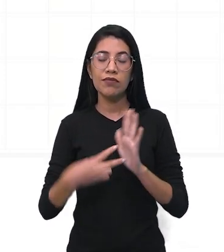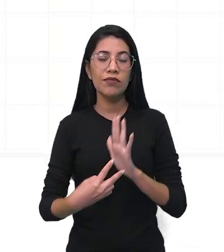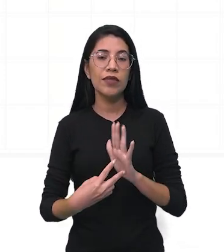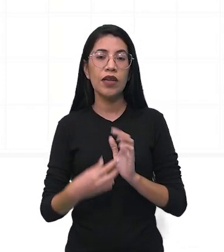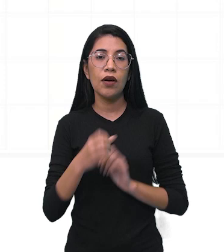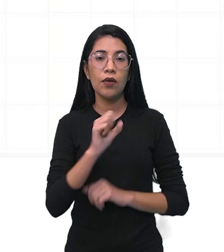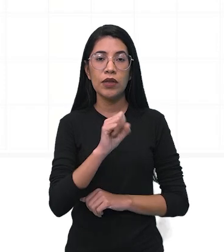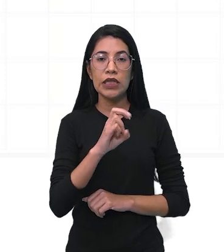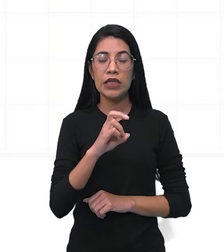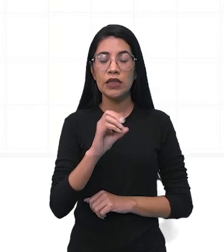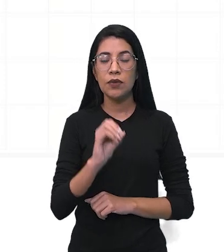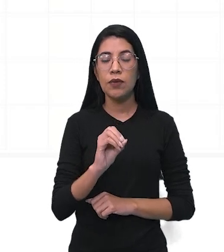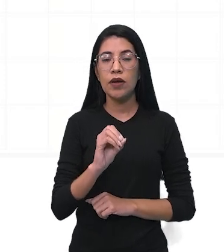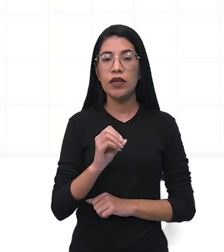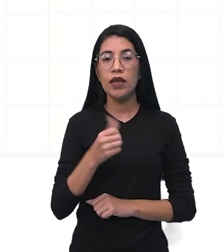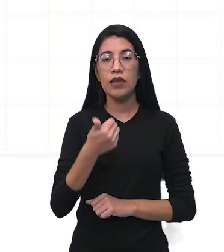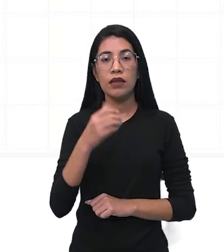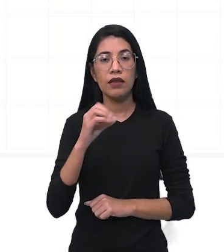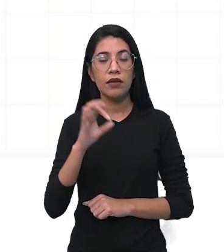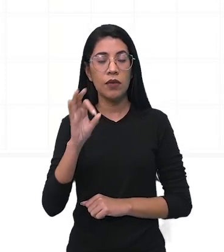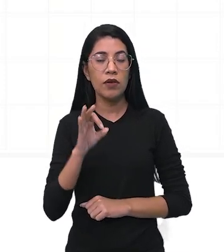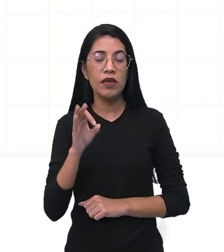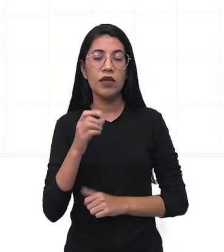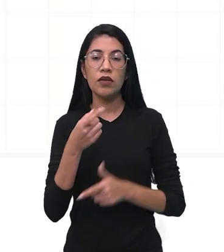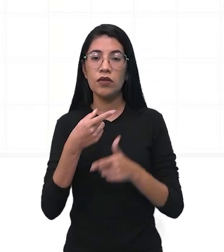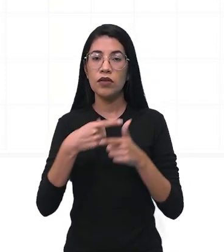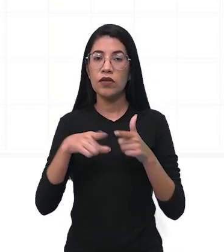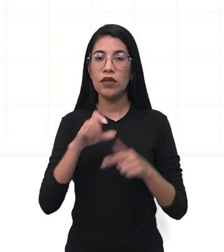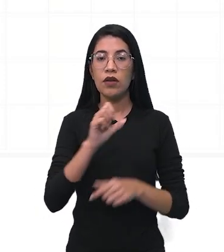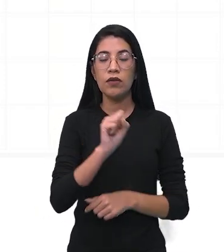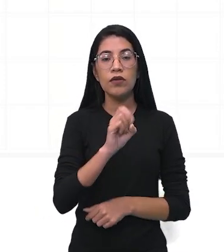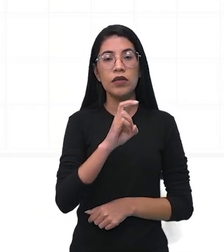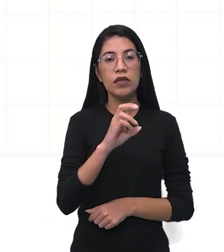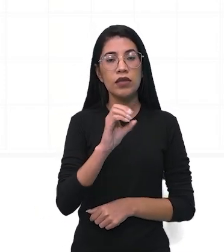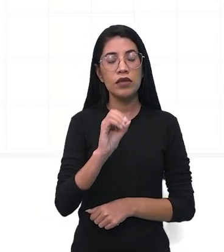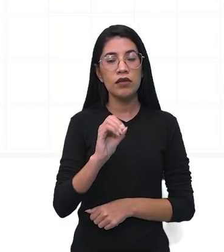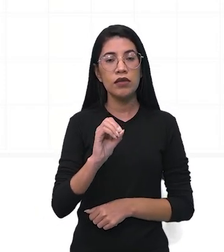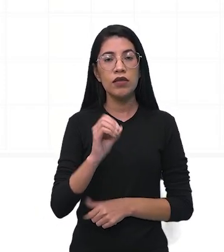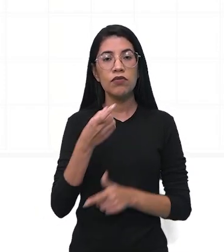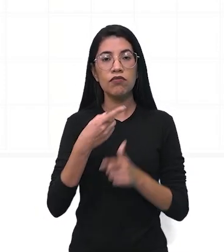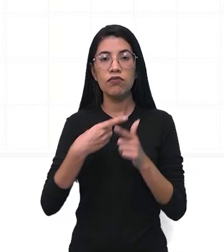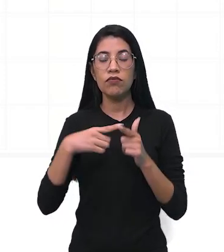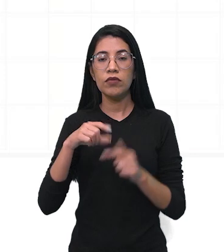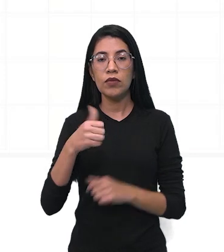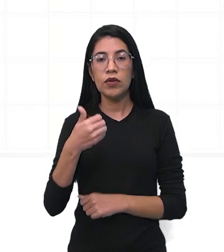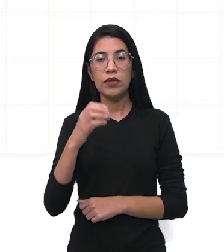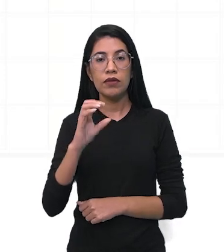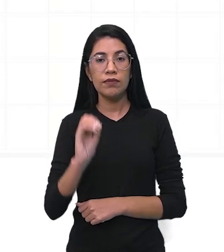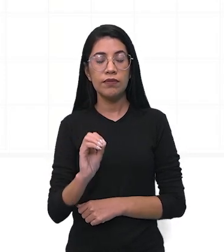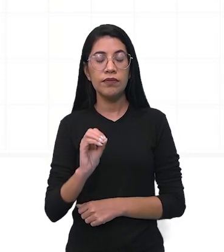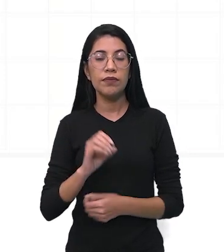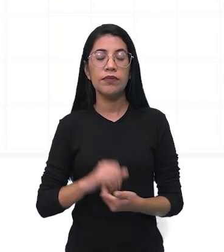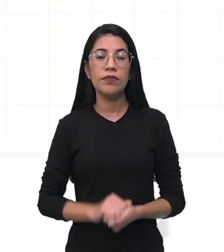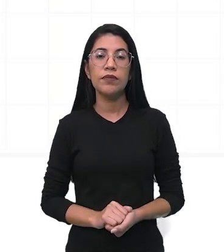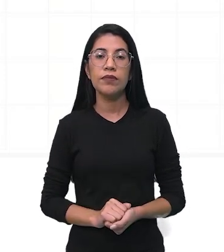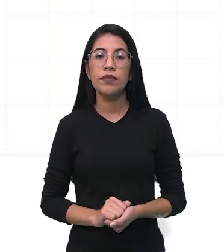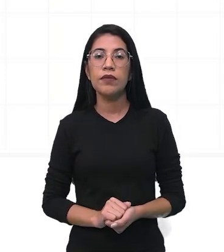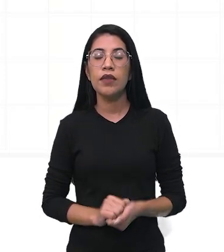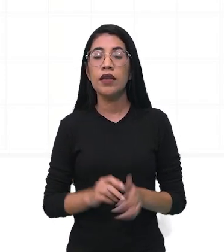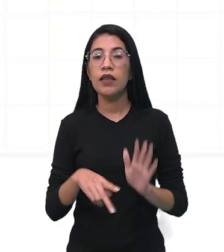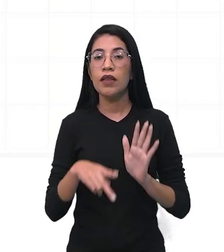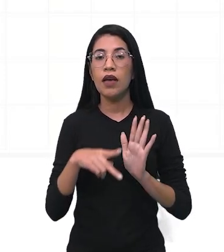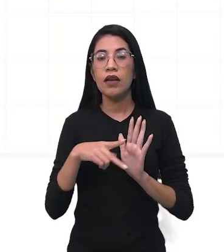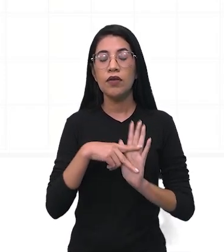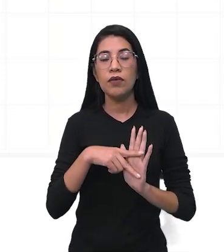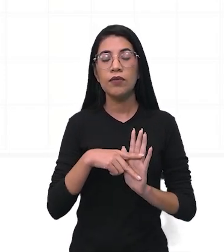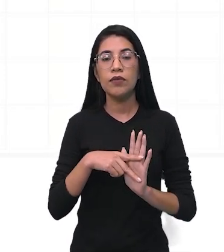850, basta a gente dividir, ó, 850 por 10. 850 dividido por 10